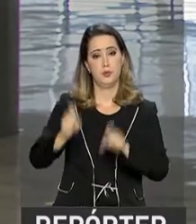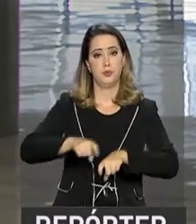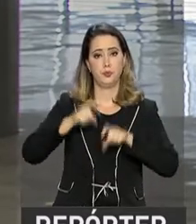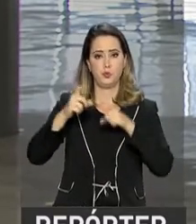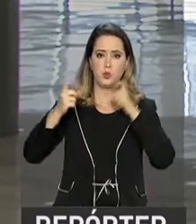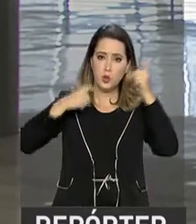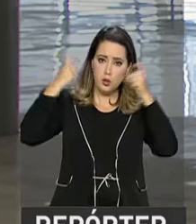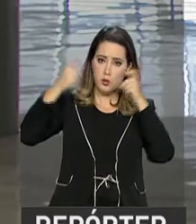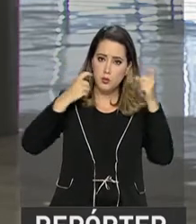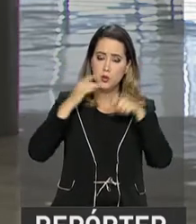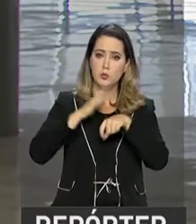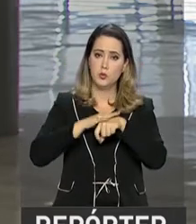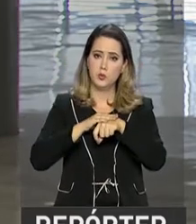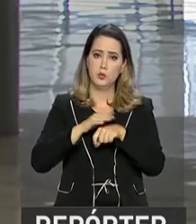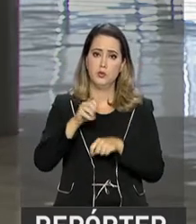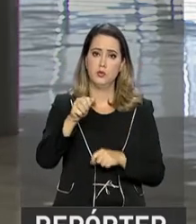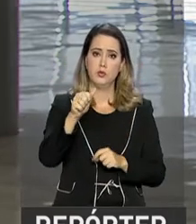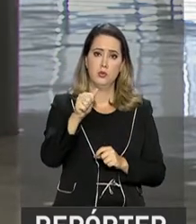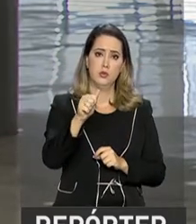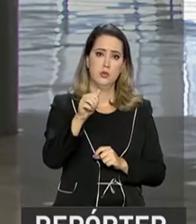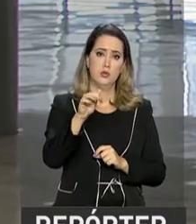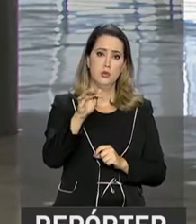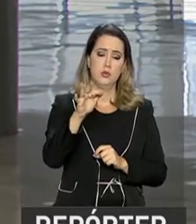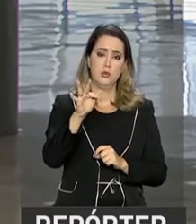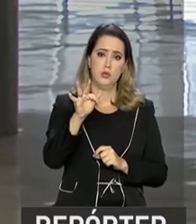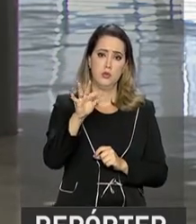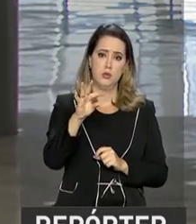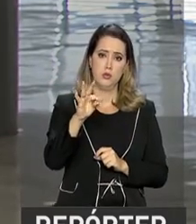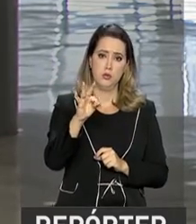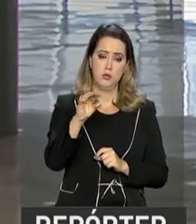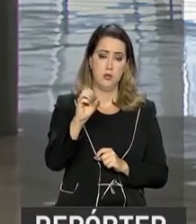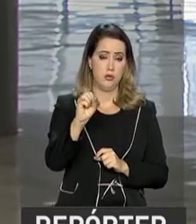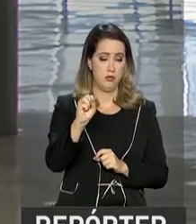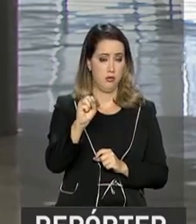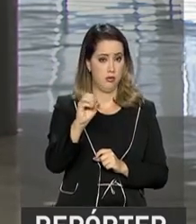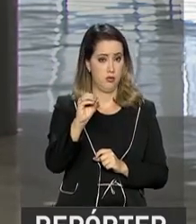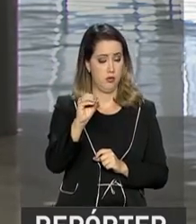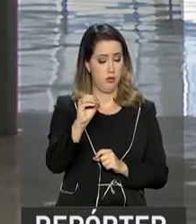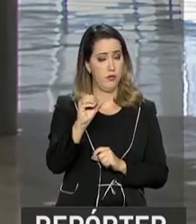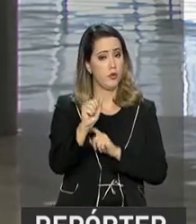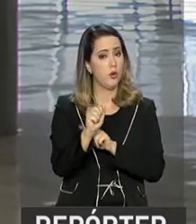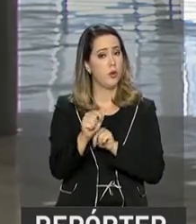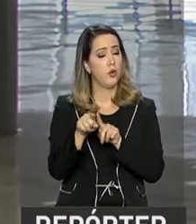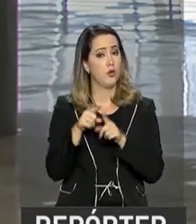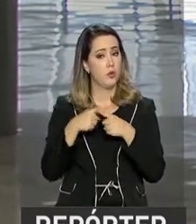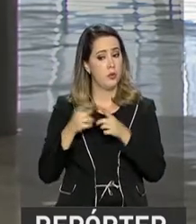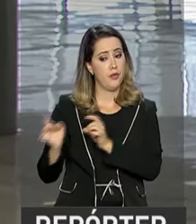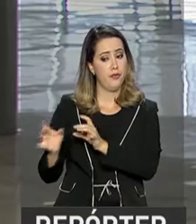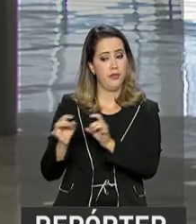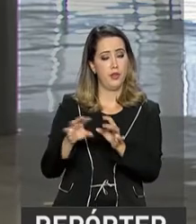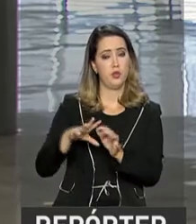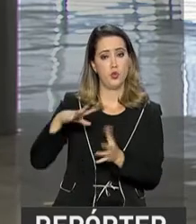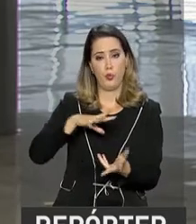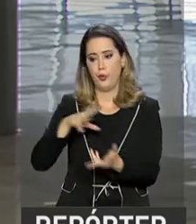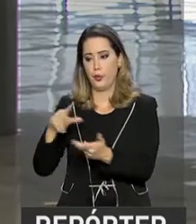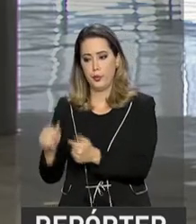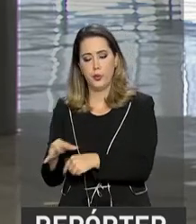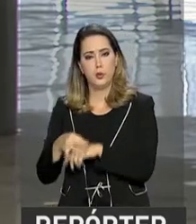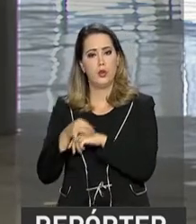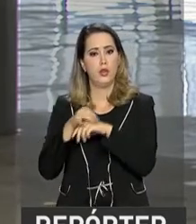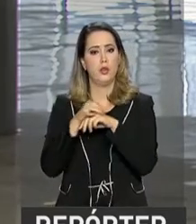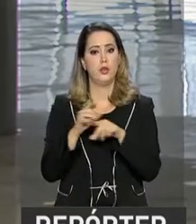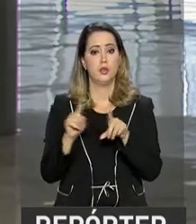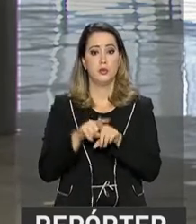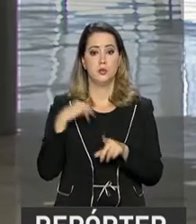com a febre aftosa no país já que o brasil vende muito carne de gado para o exterior ea carne bovina tem um